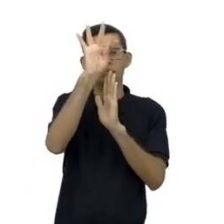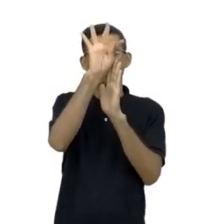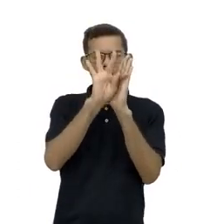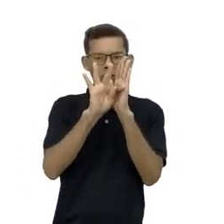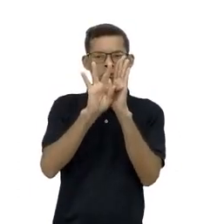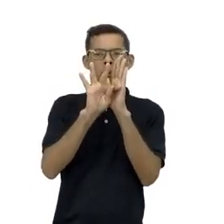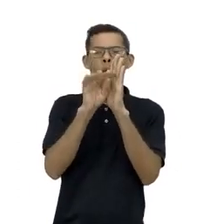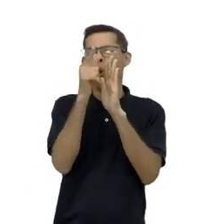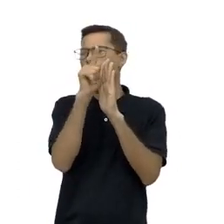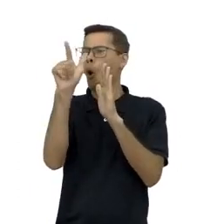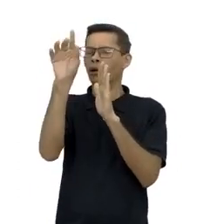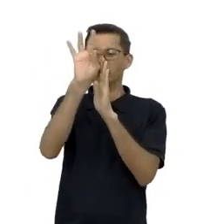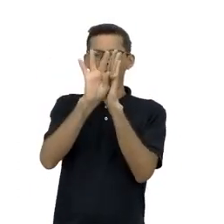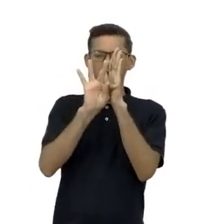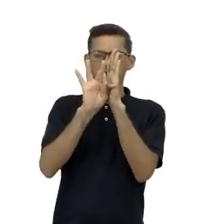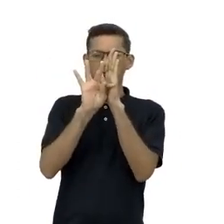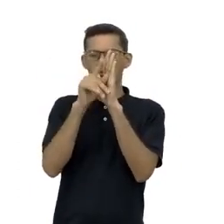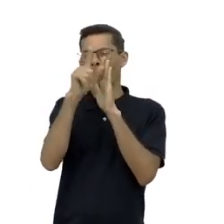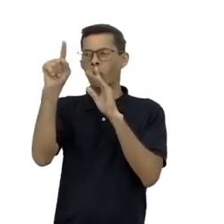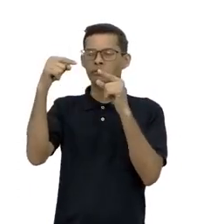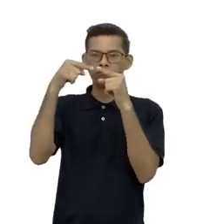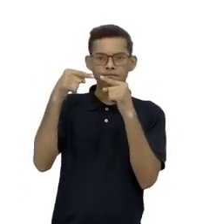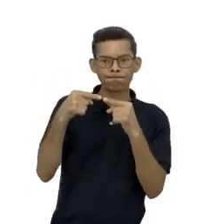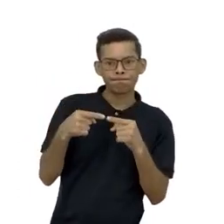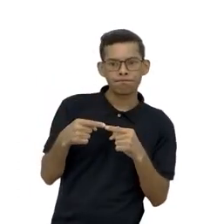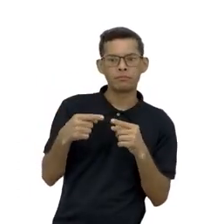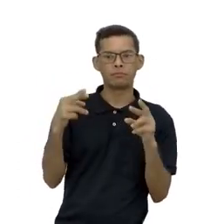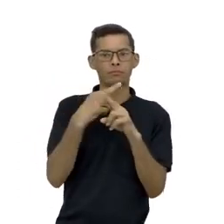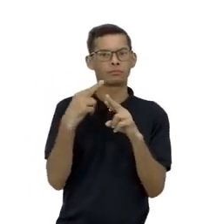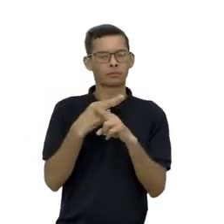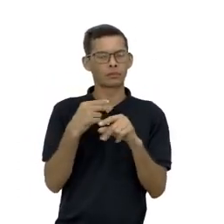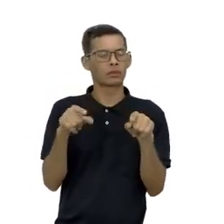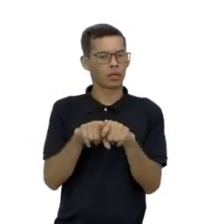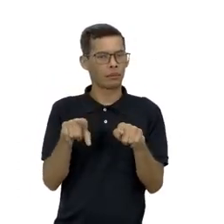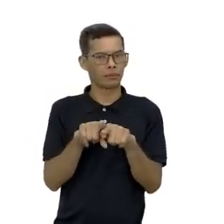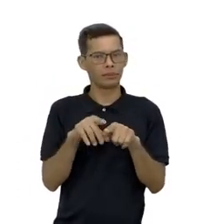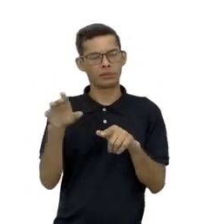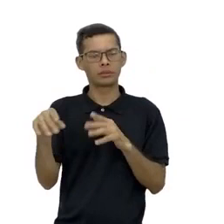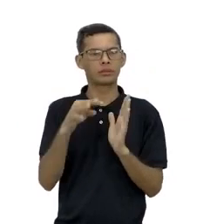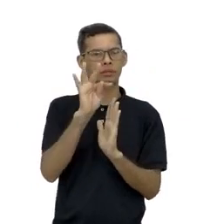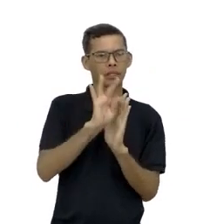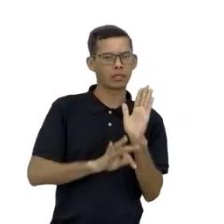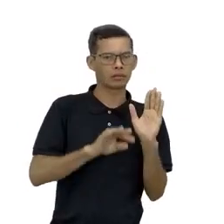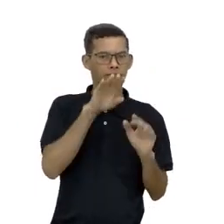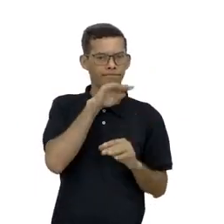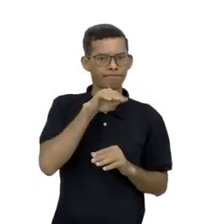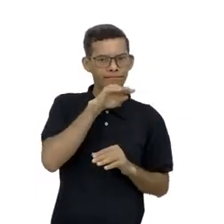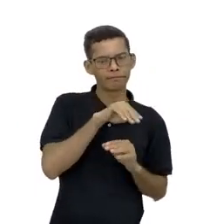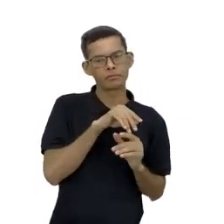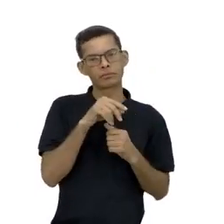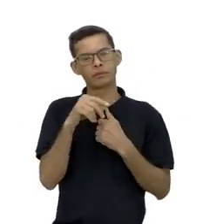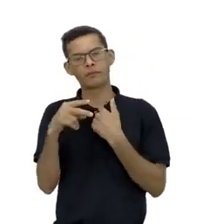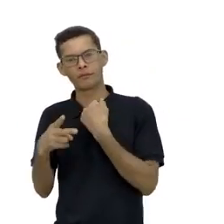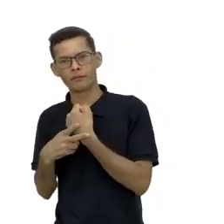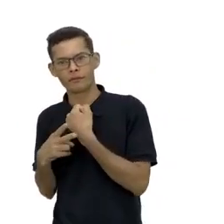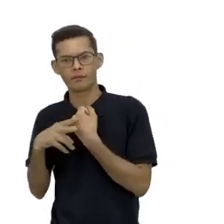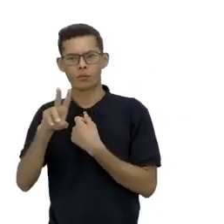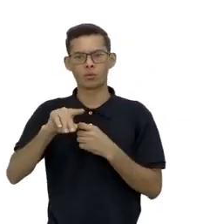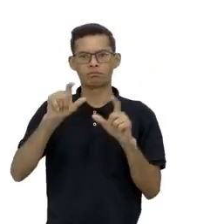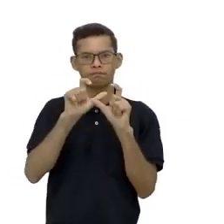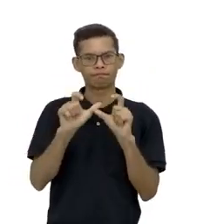lido com outros, né? Para relacionar texto verbal e ilustrações, né?